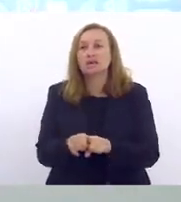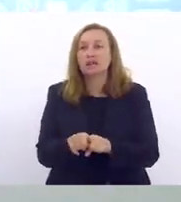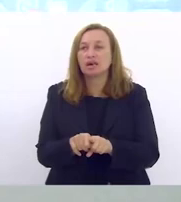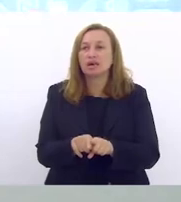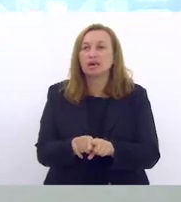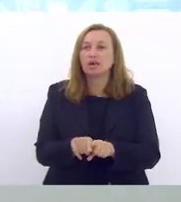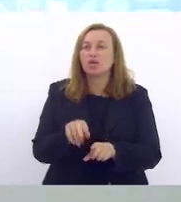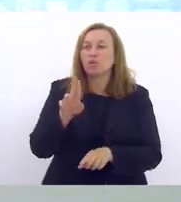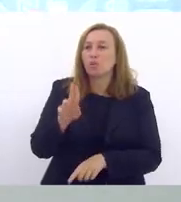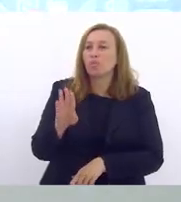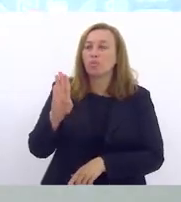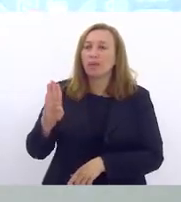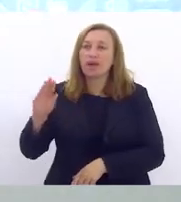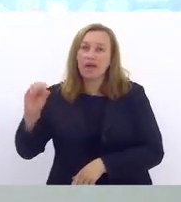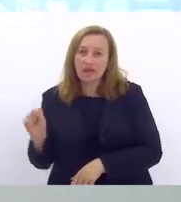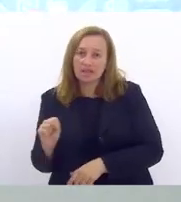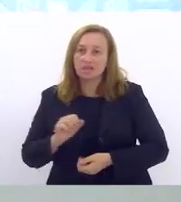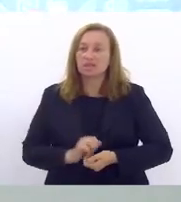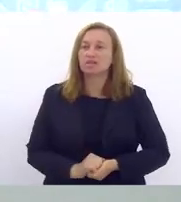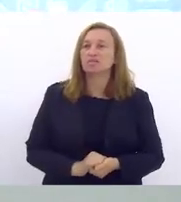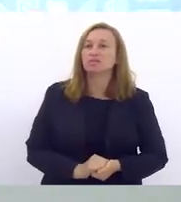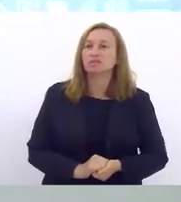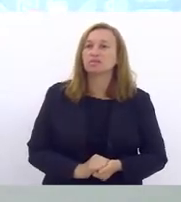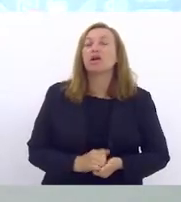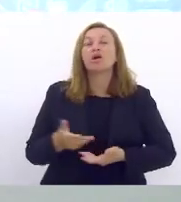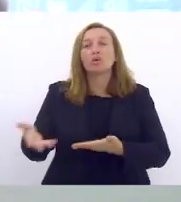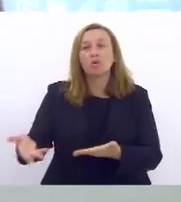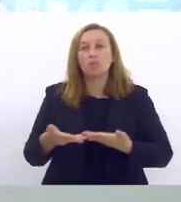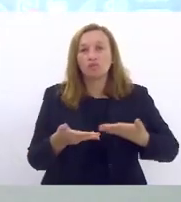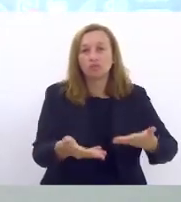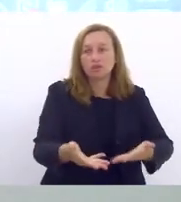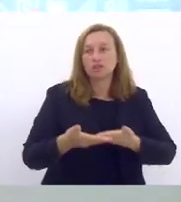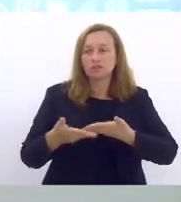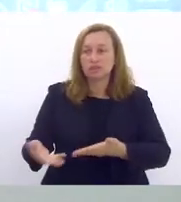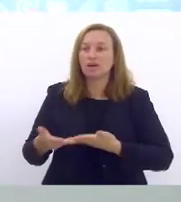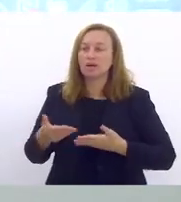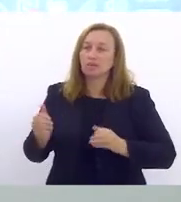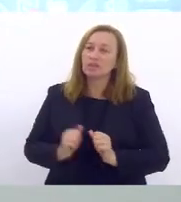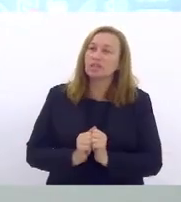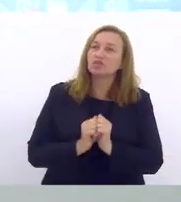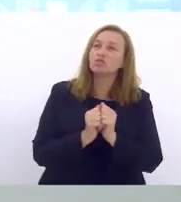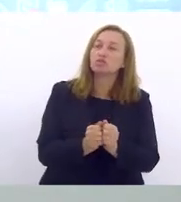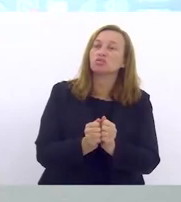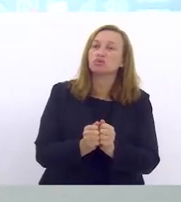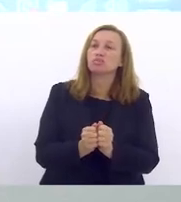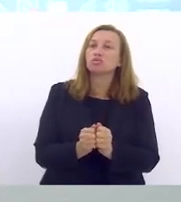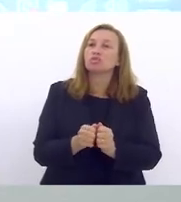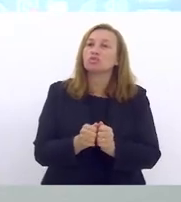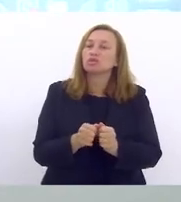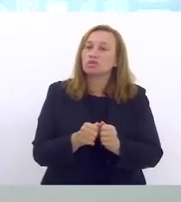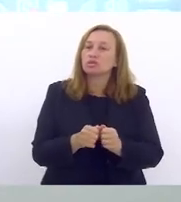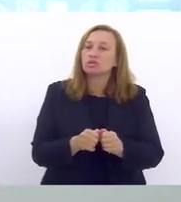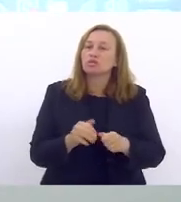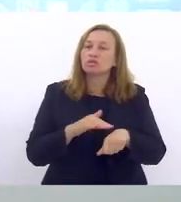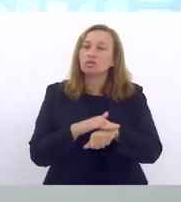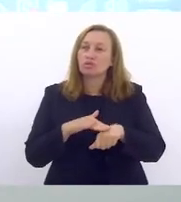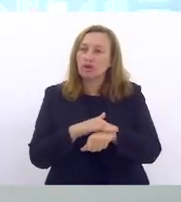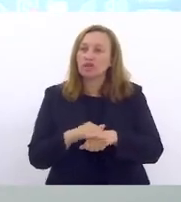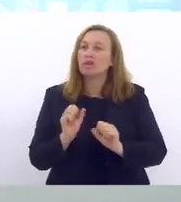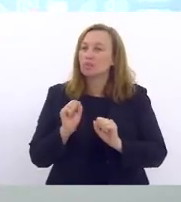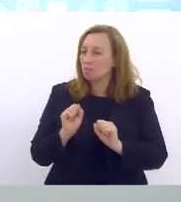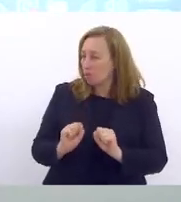faz em UBS, porque as UBS passaram a convidar a gente para participar das rodas que elas já oferecem. Será que a Acolher